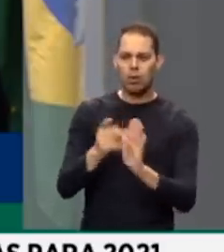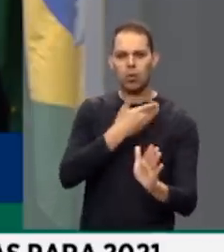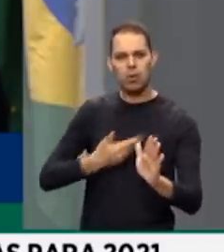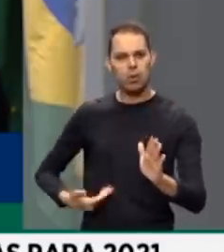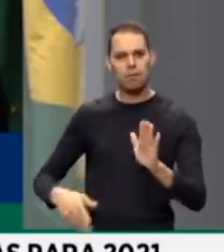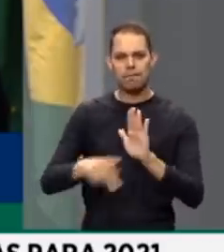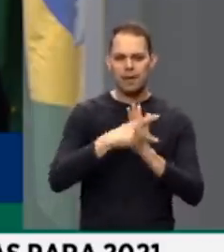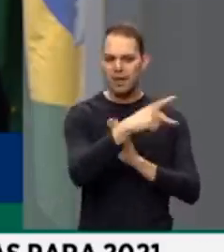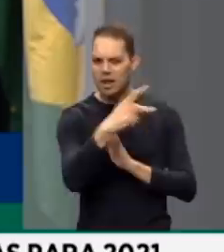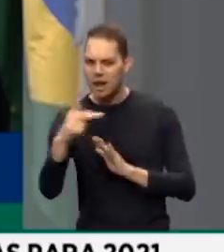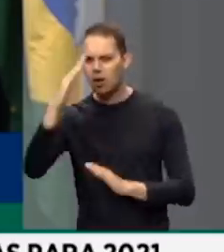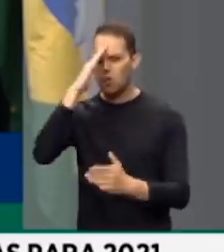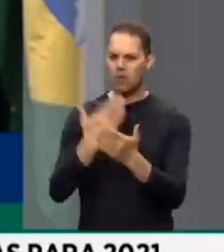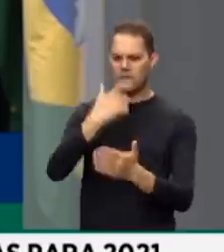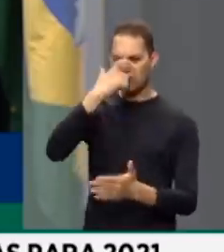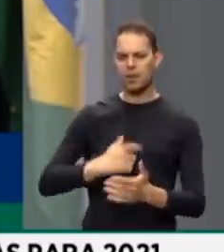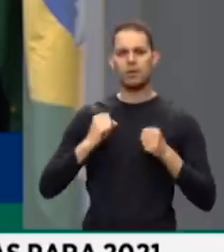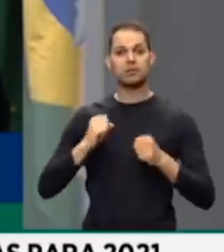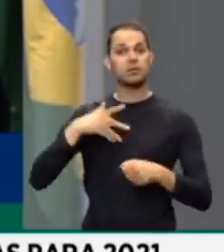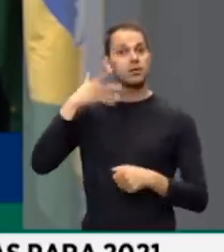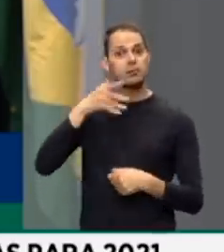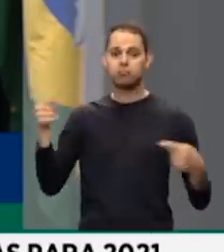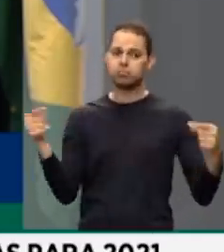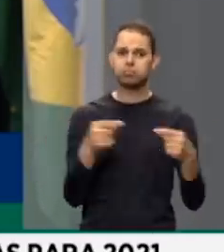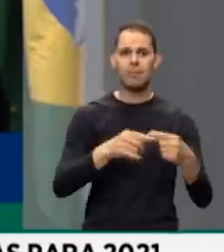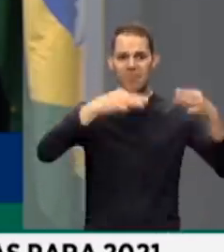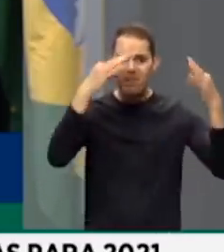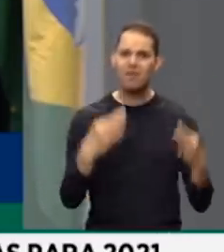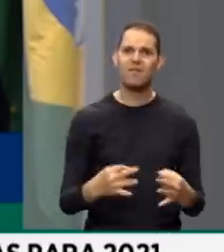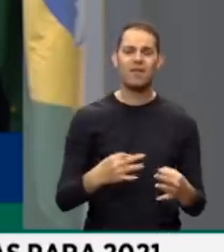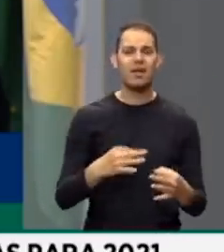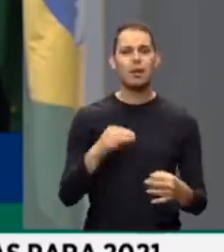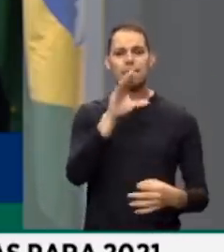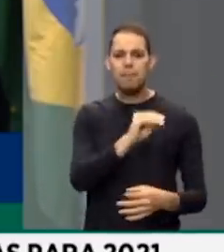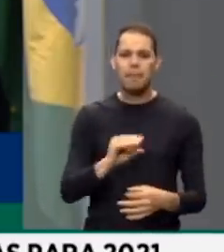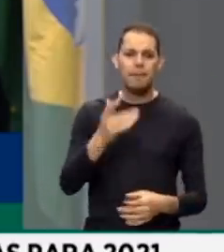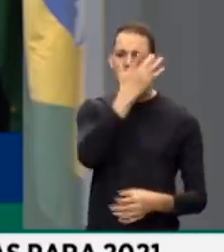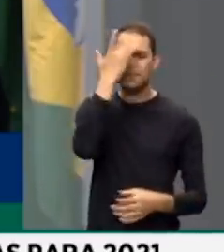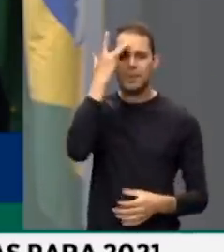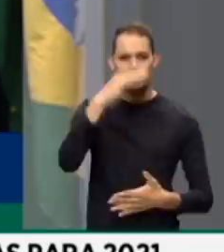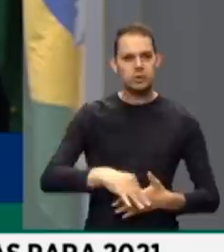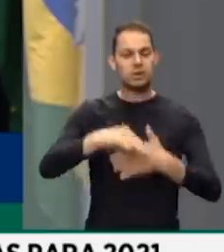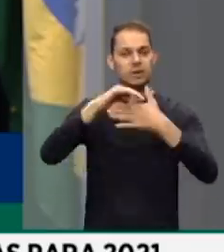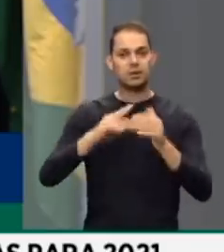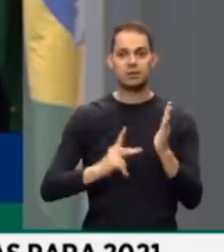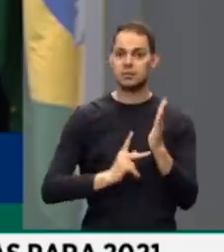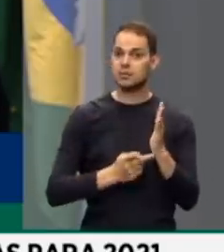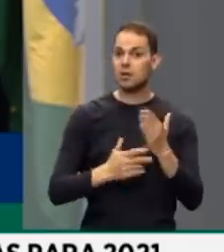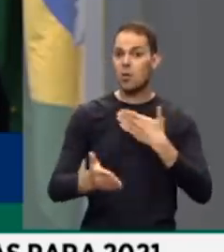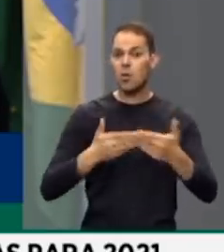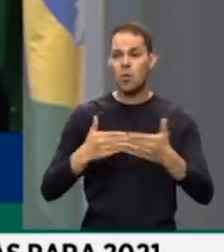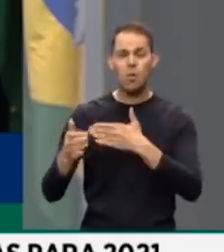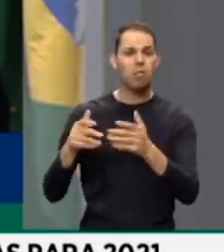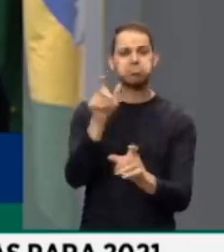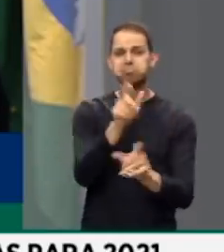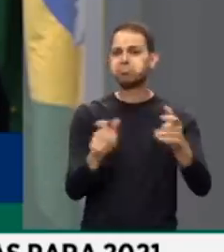vocês, podem confiar em mim. É um discurso que caberia perfeitamente na boca de qualquer líder sindicalista, de qualquer líder